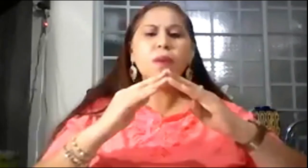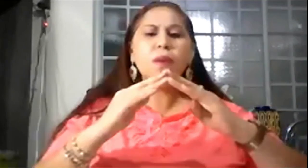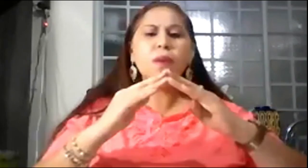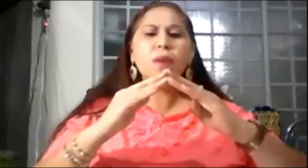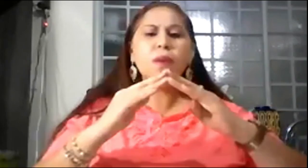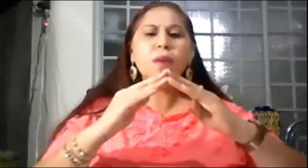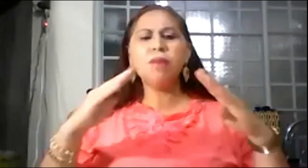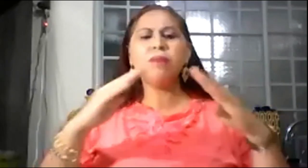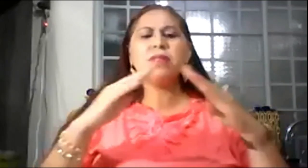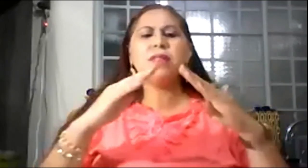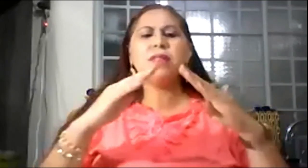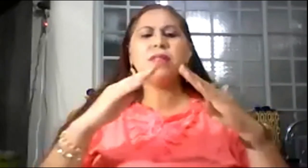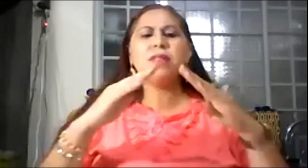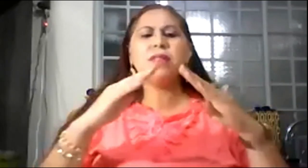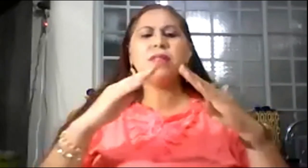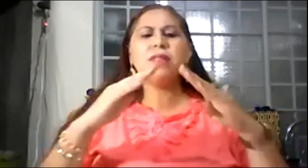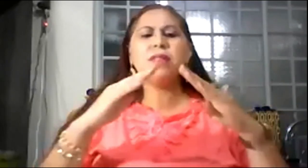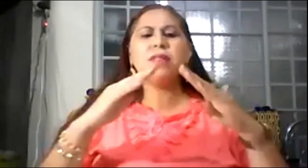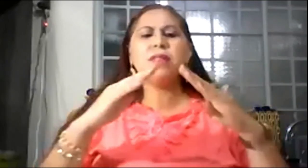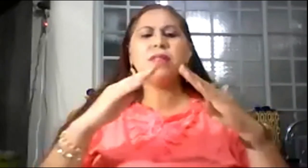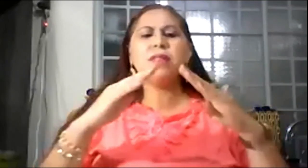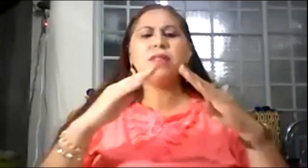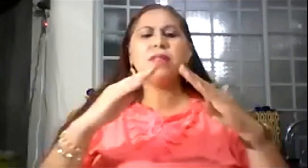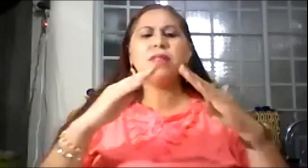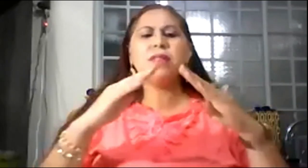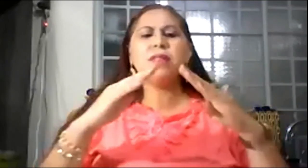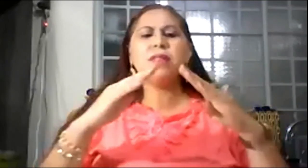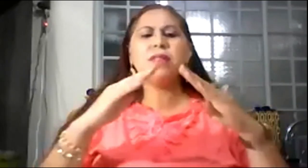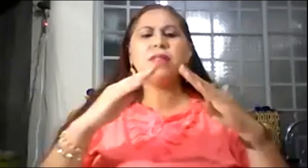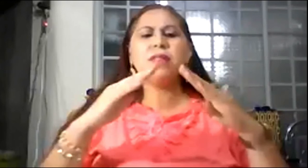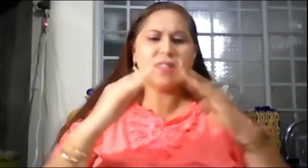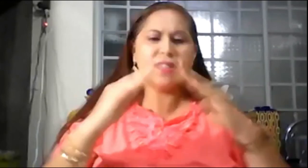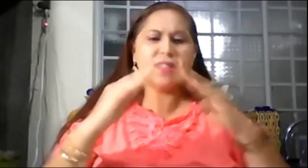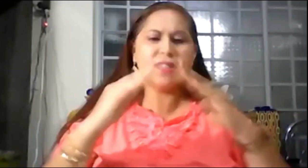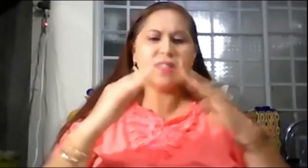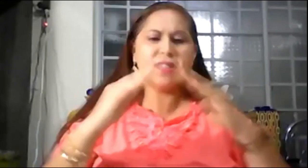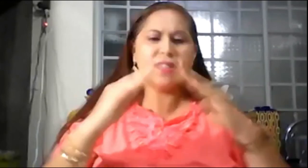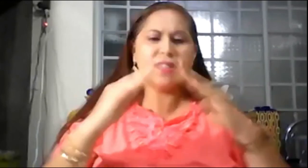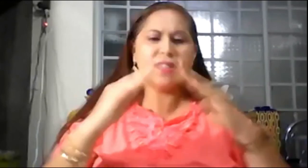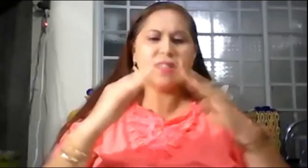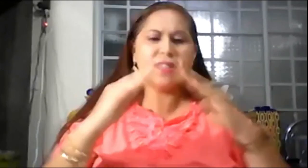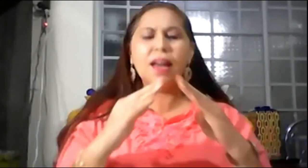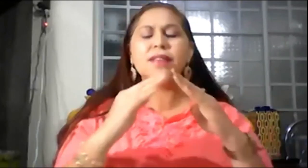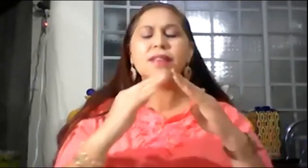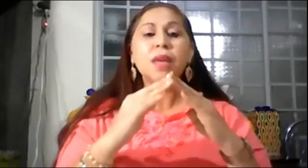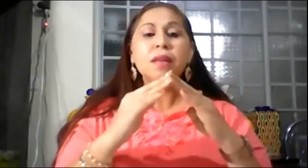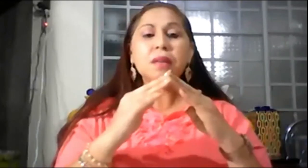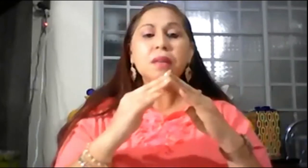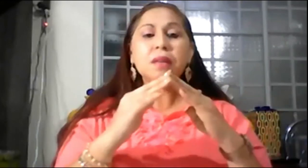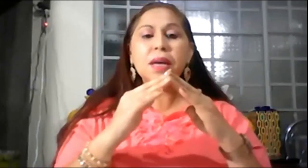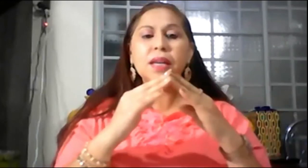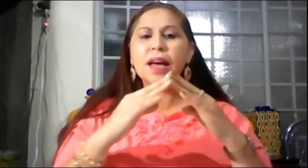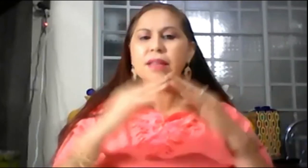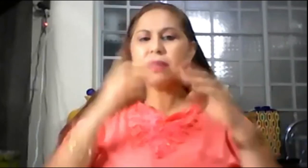O movimento não é um sinal que tem movimento, porque ele vem, ó, casa. Alguns faz casa, né? Assim, casa.